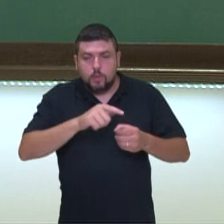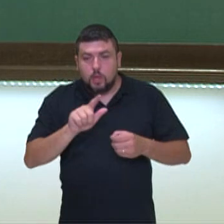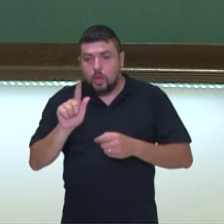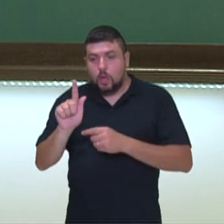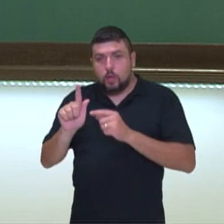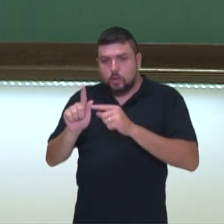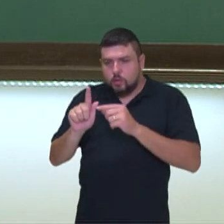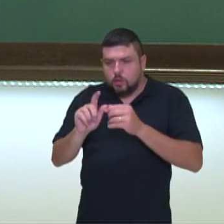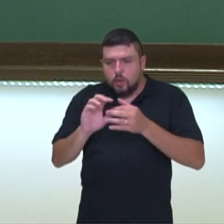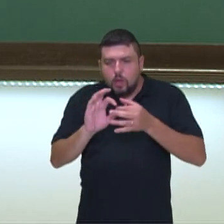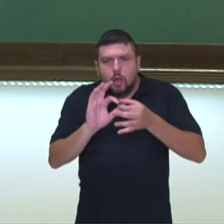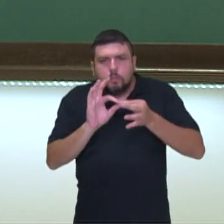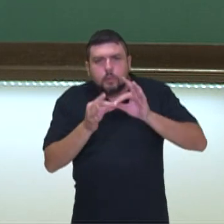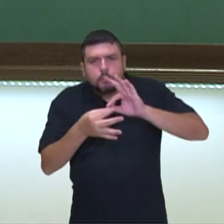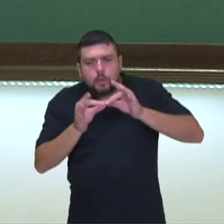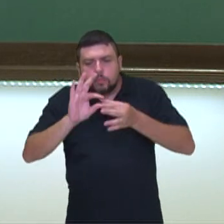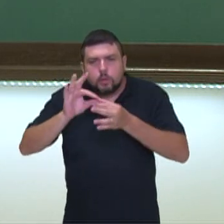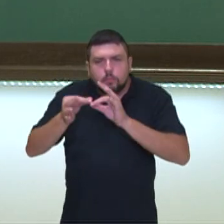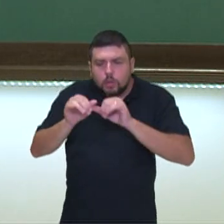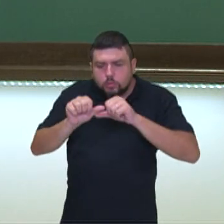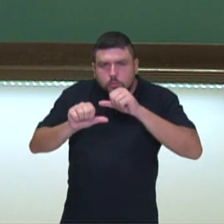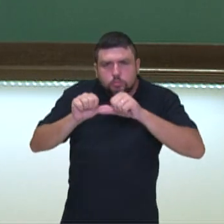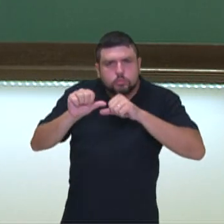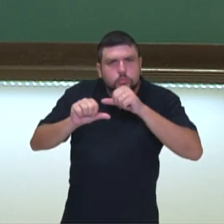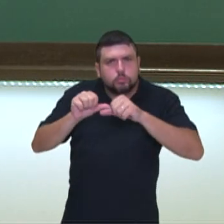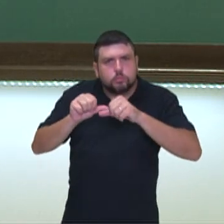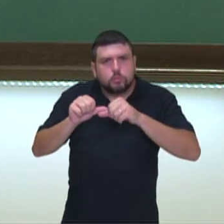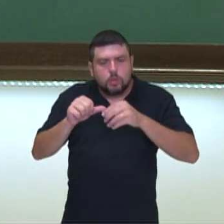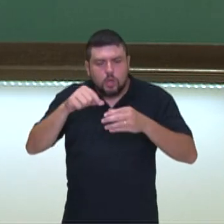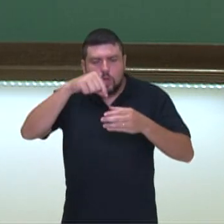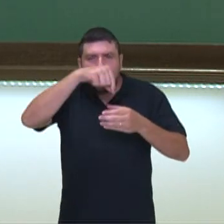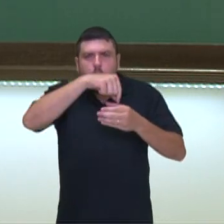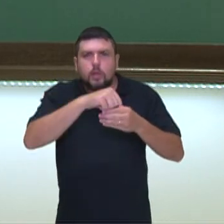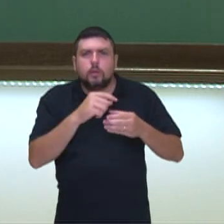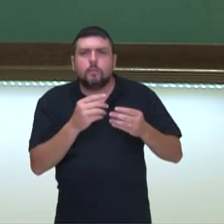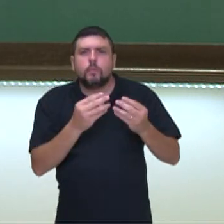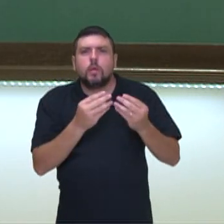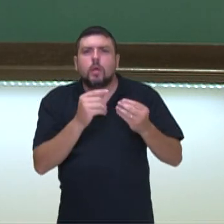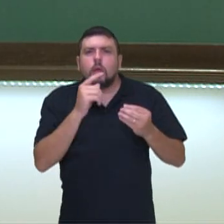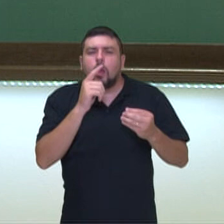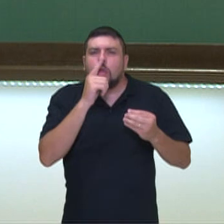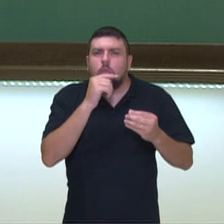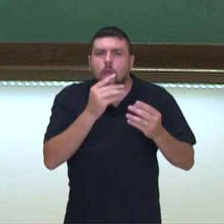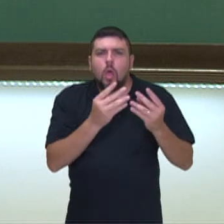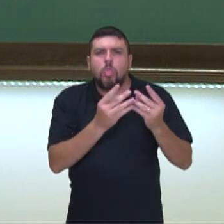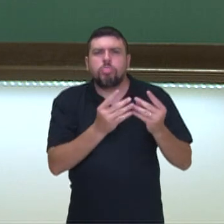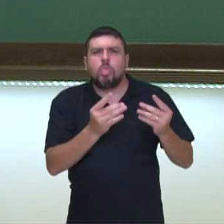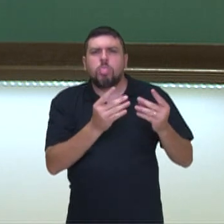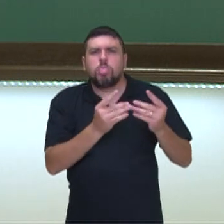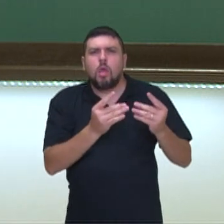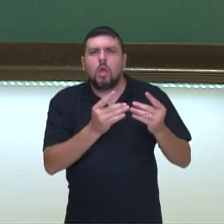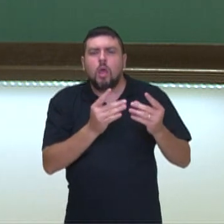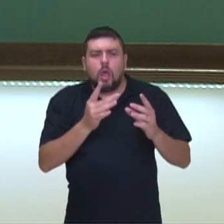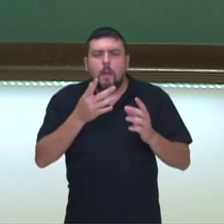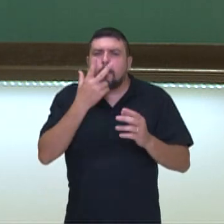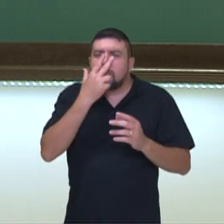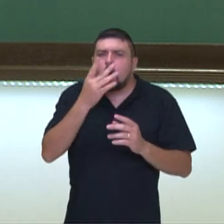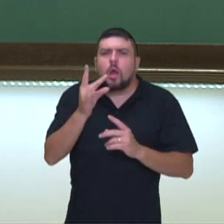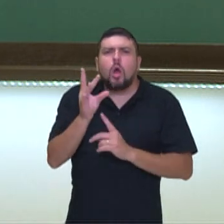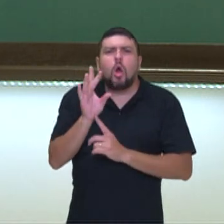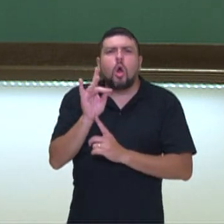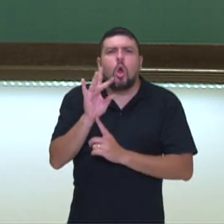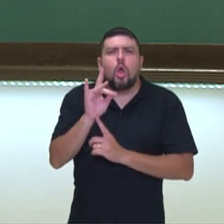parte molecular, e ela se transforma, em vez de líquida, numa coisa mais pegajosa, mais gosmenta. Lembra um